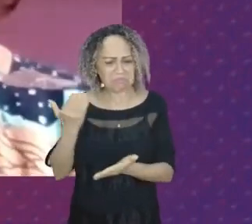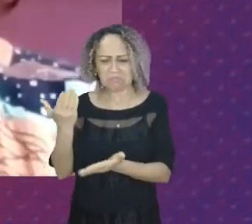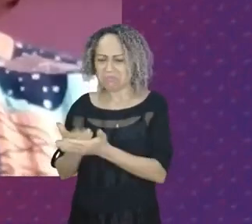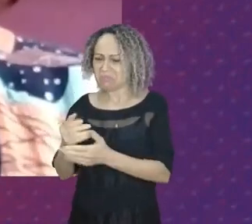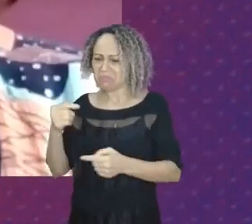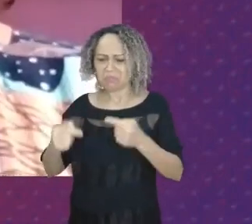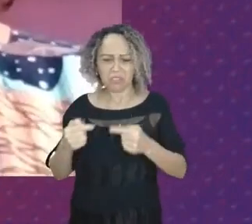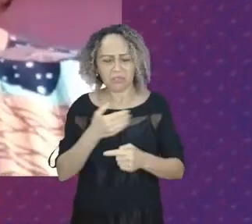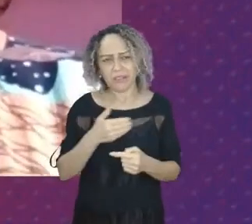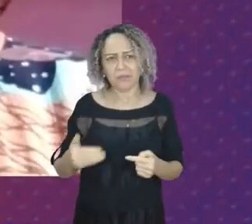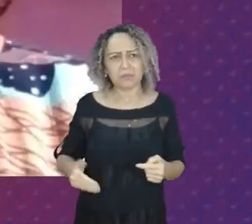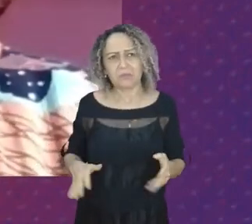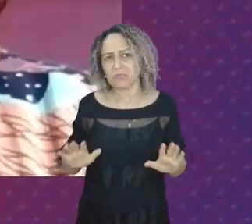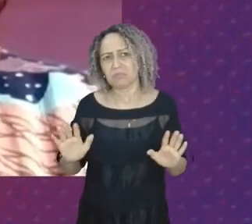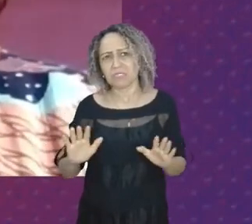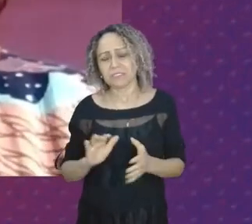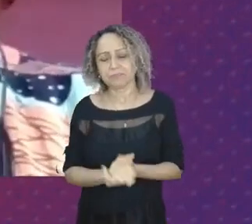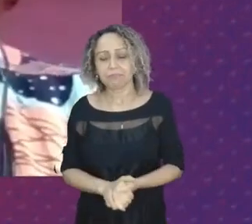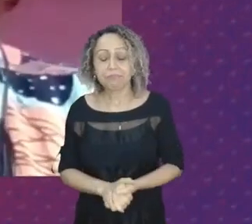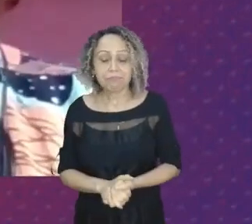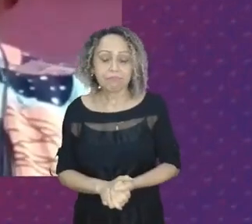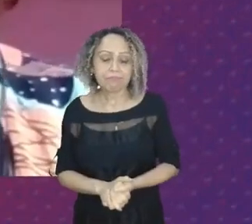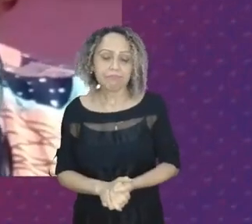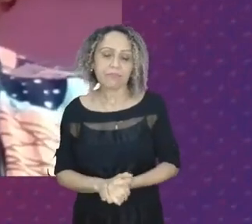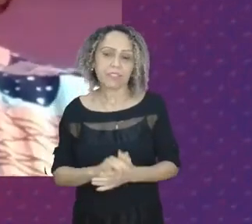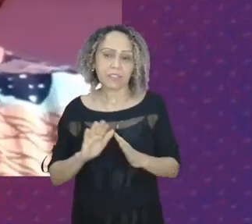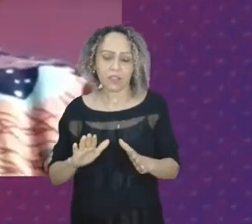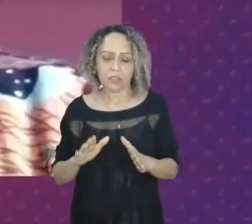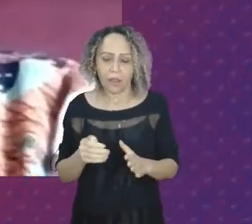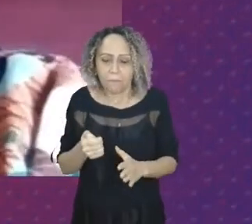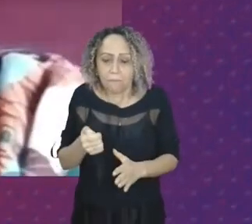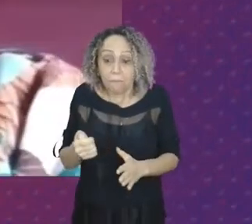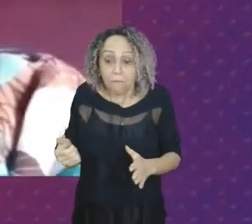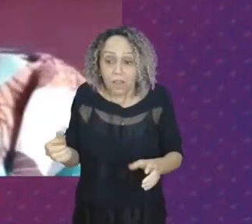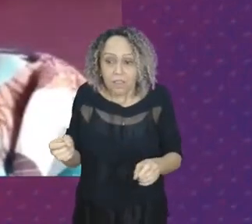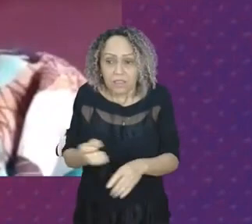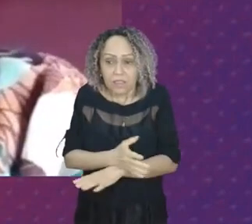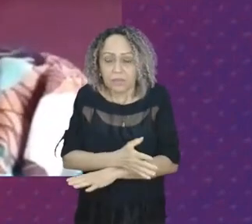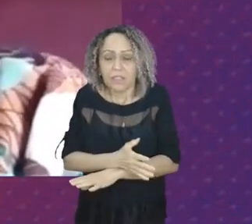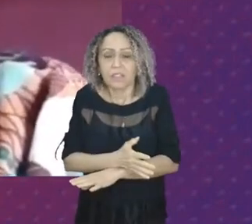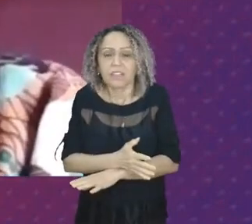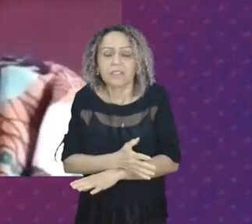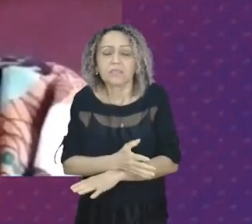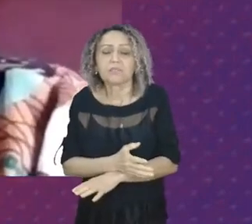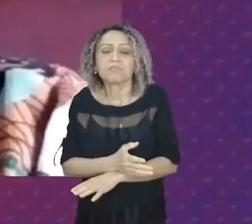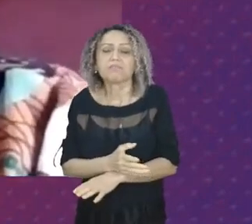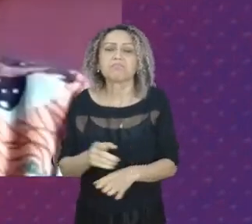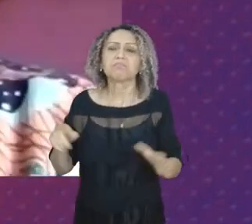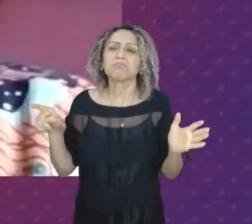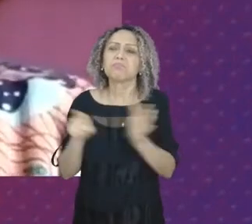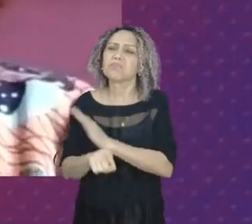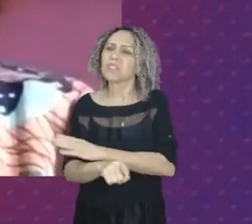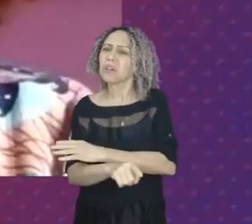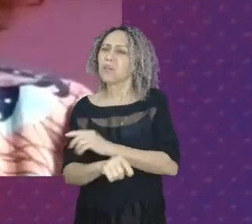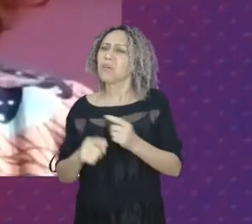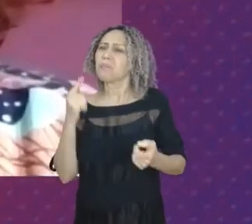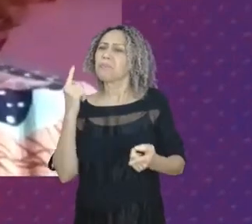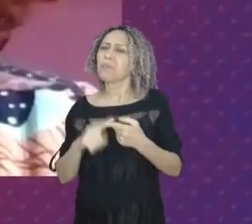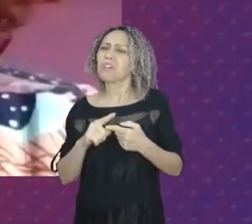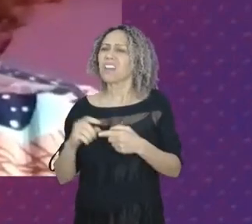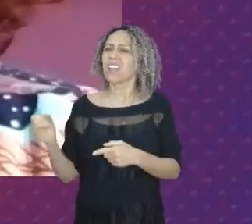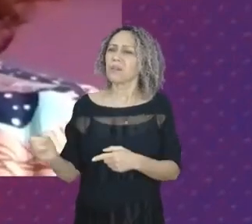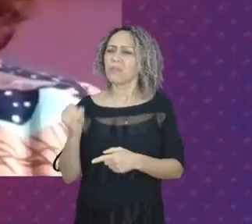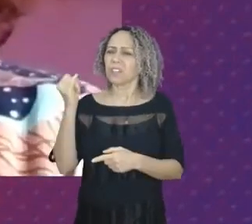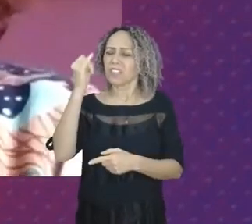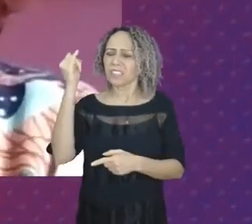décadas, né? Bom, então, já caminhando para o fim, por que é importante a gente sensibilizar os agentes? Por que